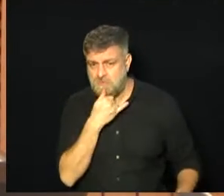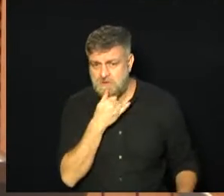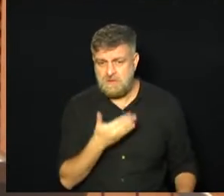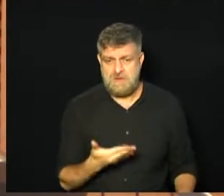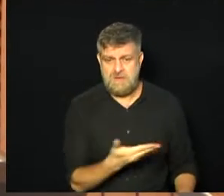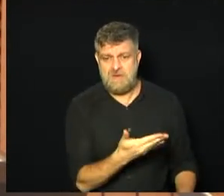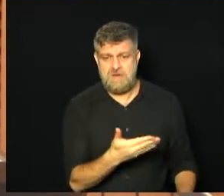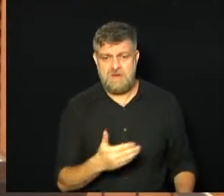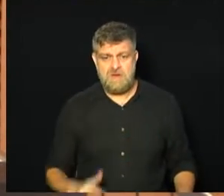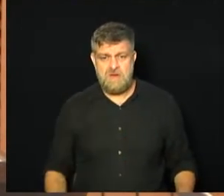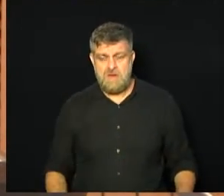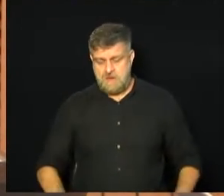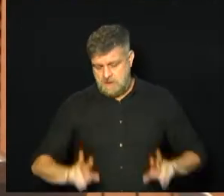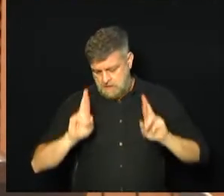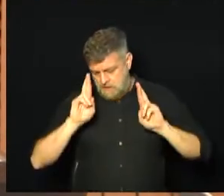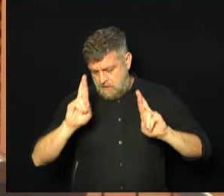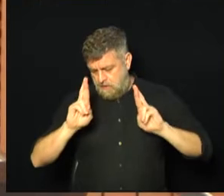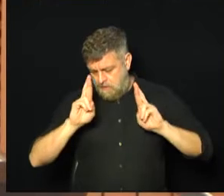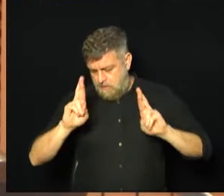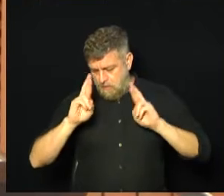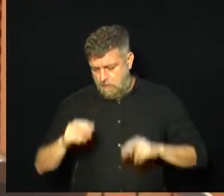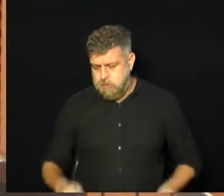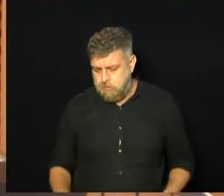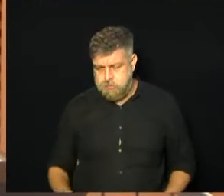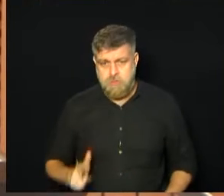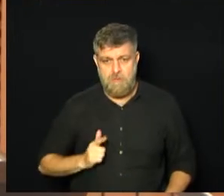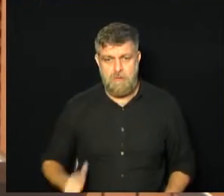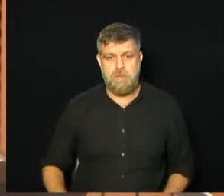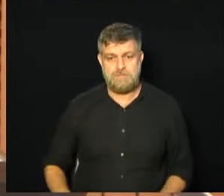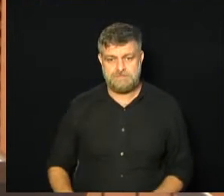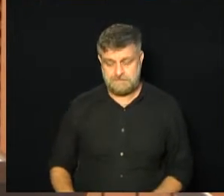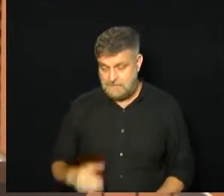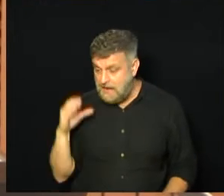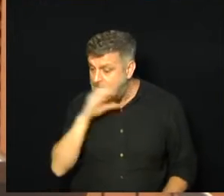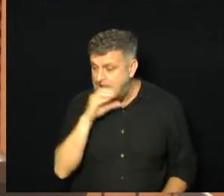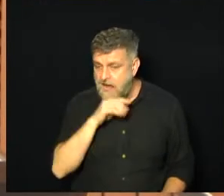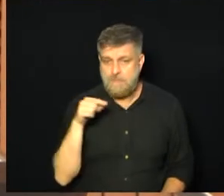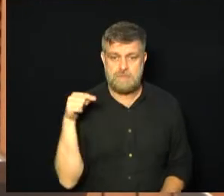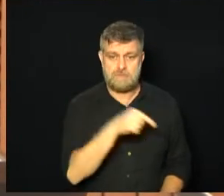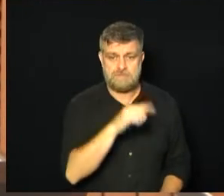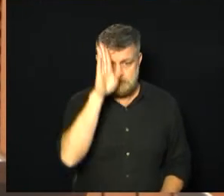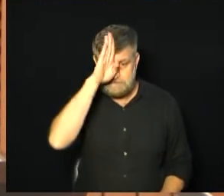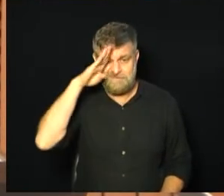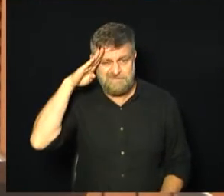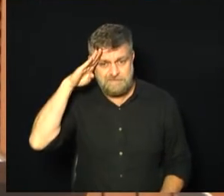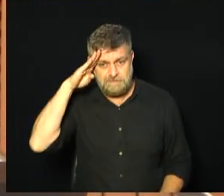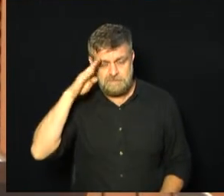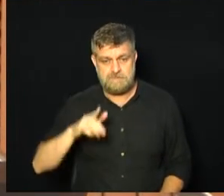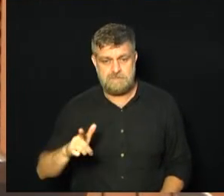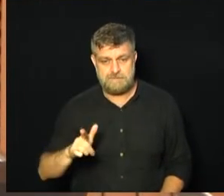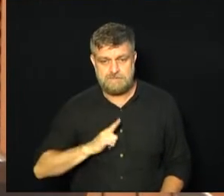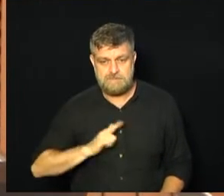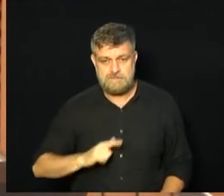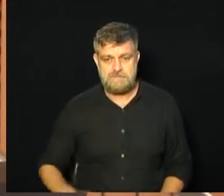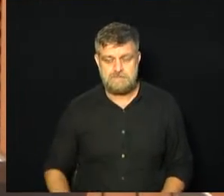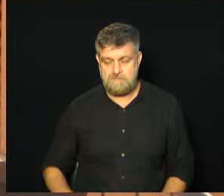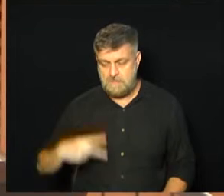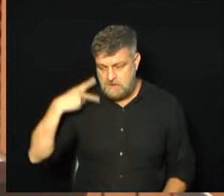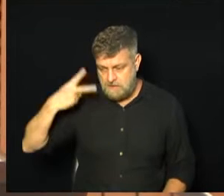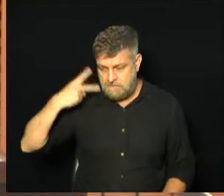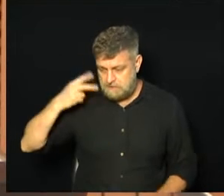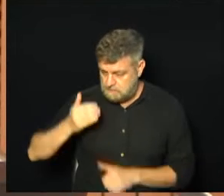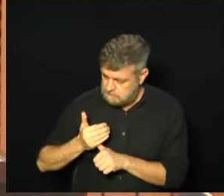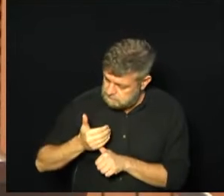não foi dessa vez, mas vai acontecer, espero que seja e vai ser em breve, né, esse espaço, teve o espaço da vereança dele aqui, que